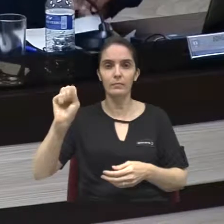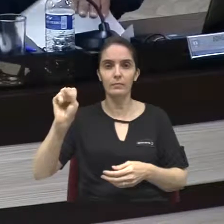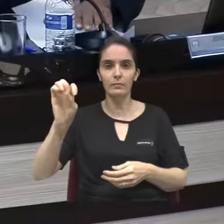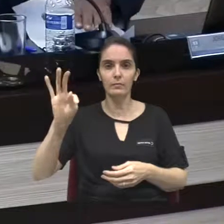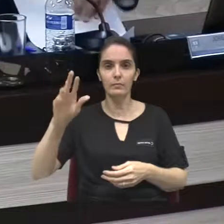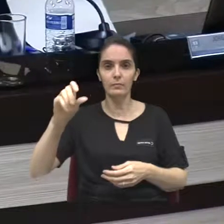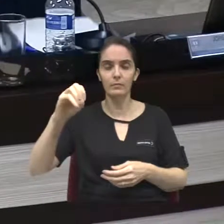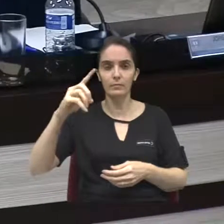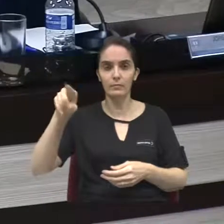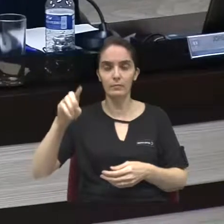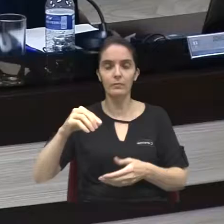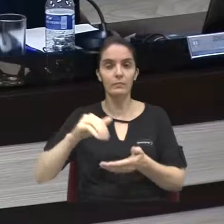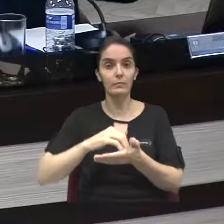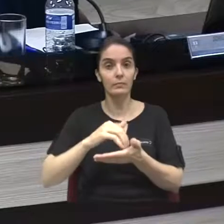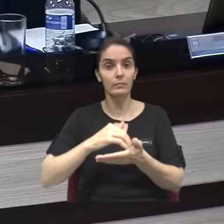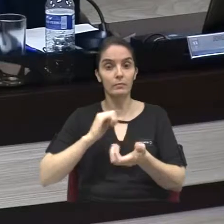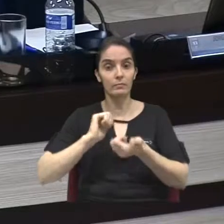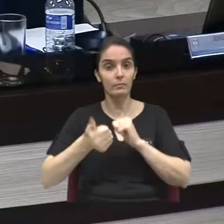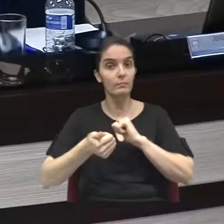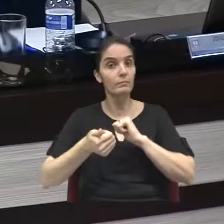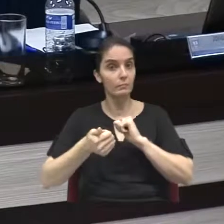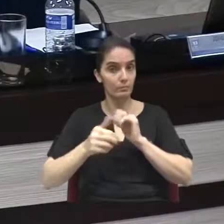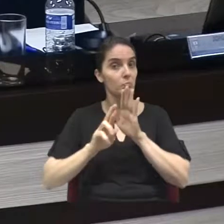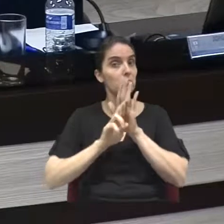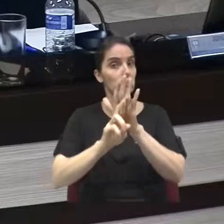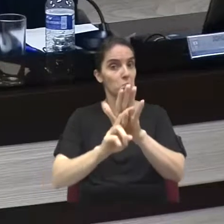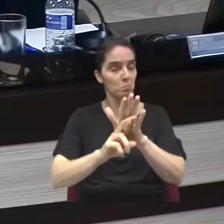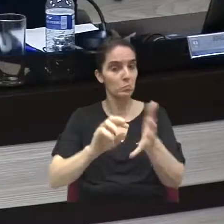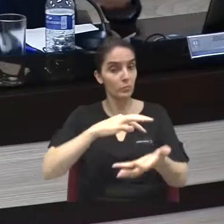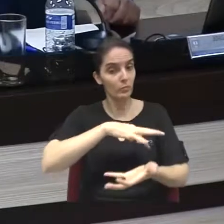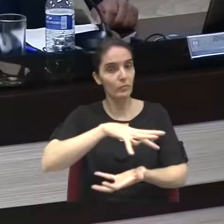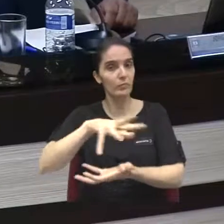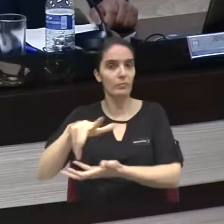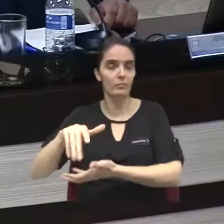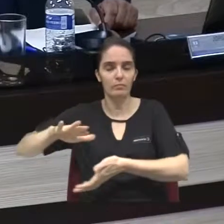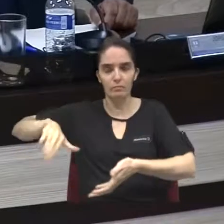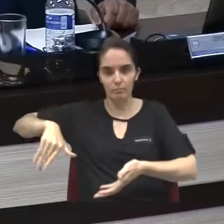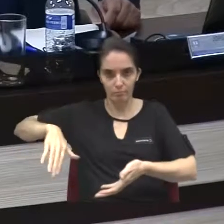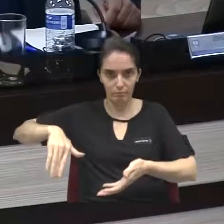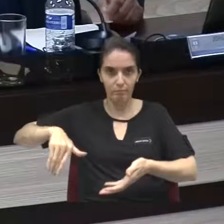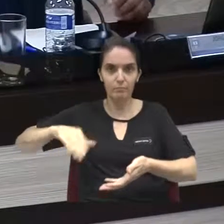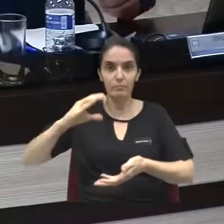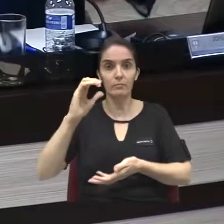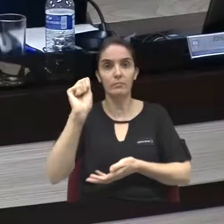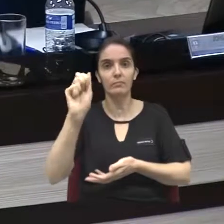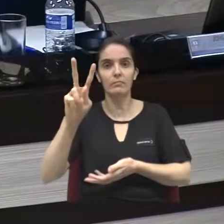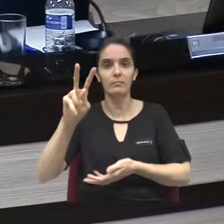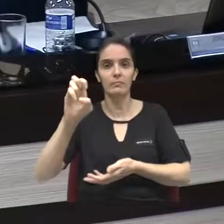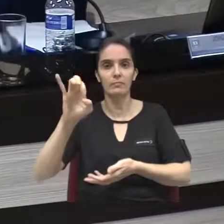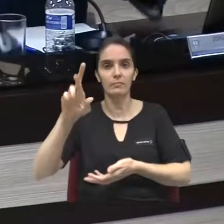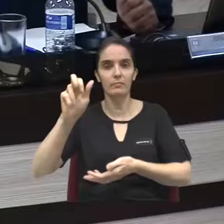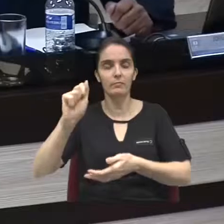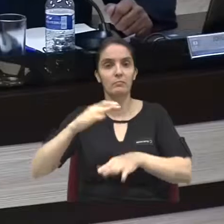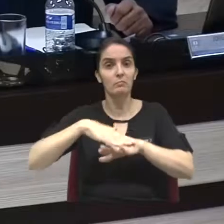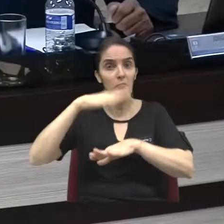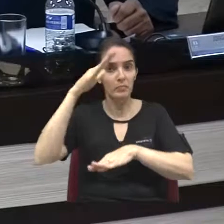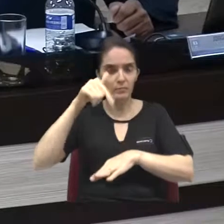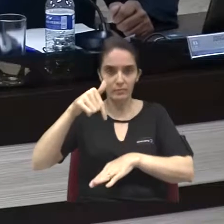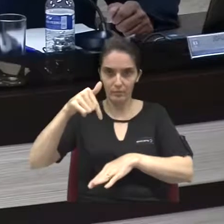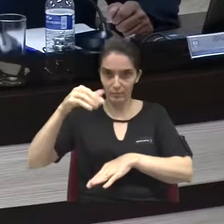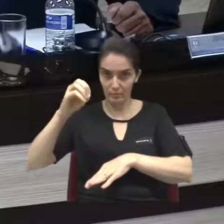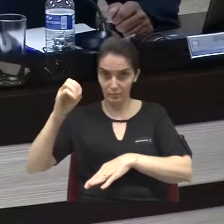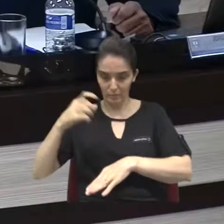de esporte, foi referência nacional e mundial em natação. Caveira tem na casa dele mais de 700 medalhas